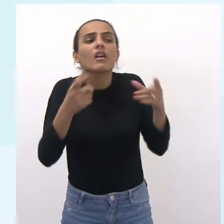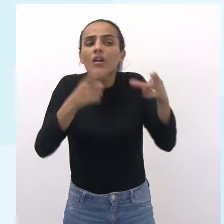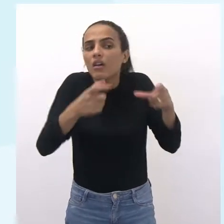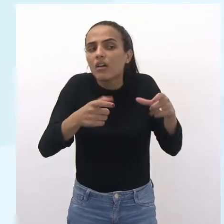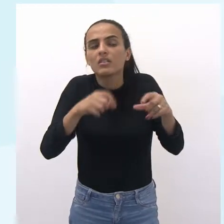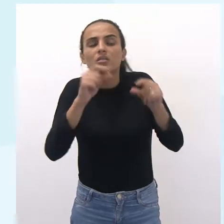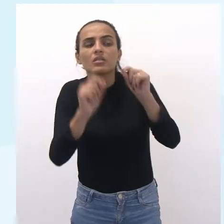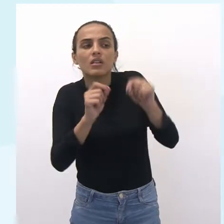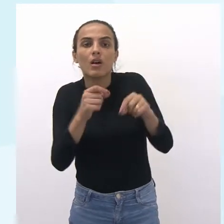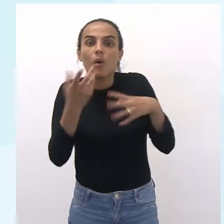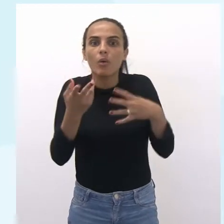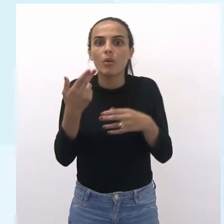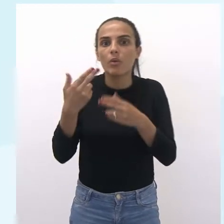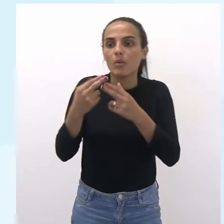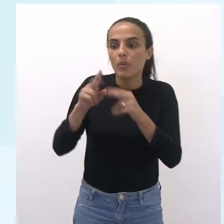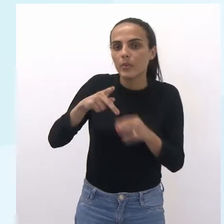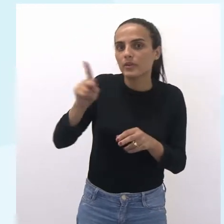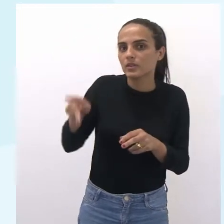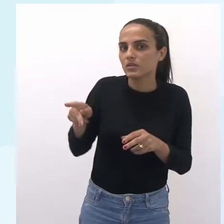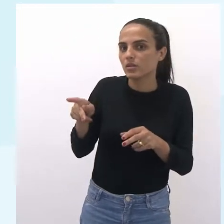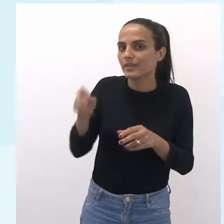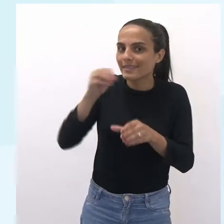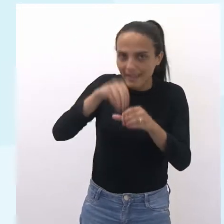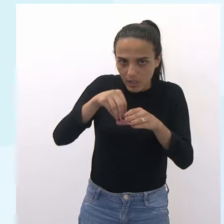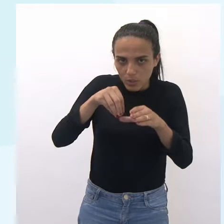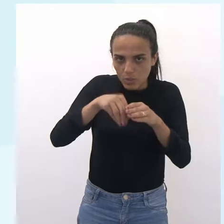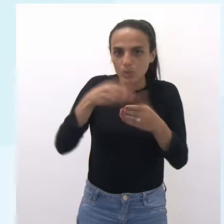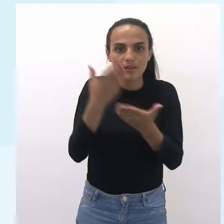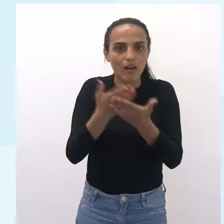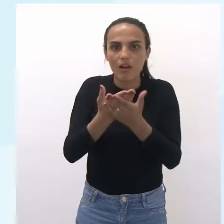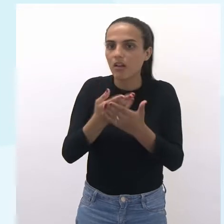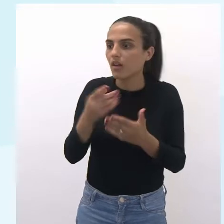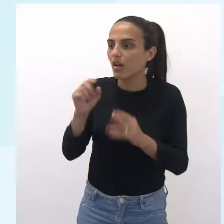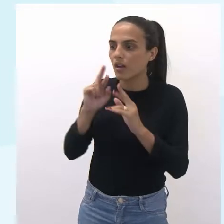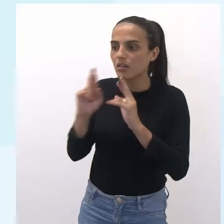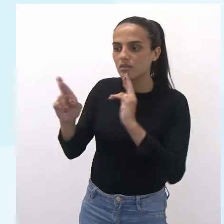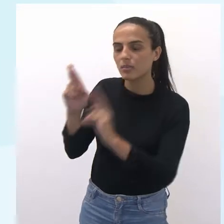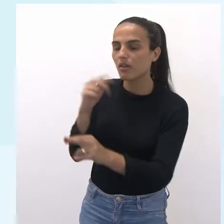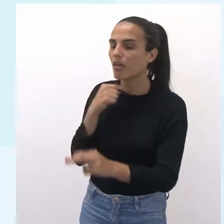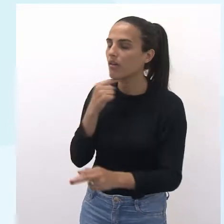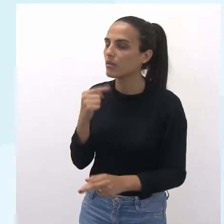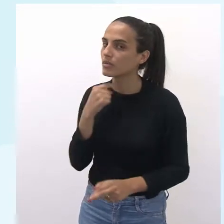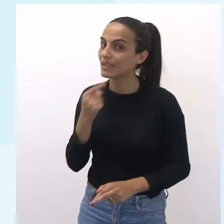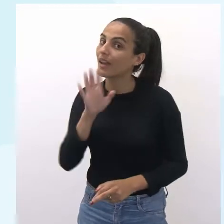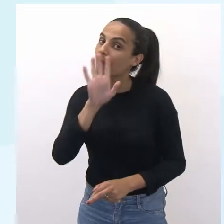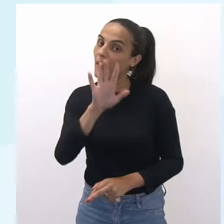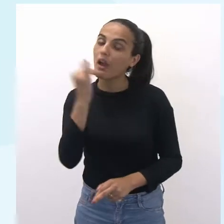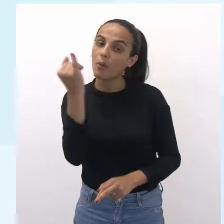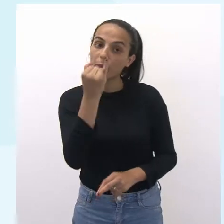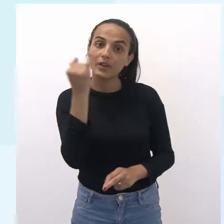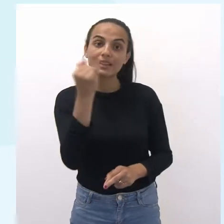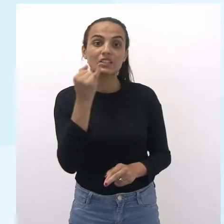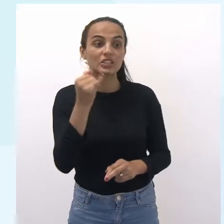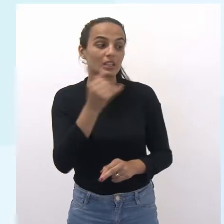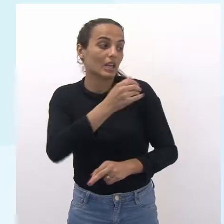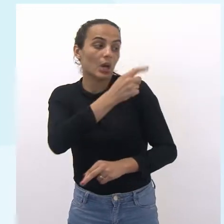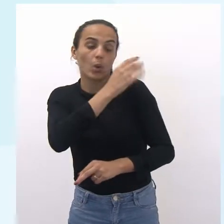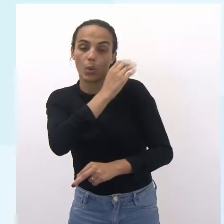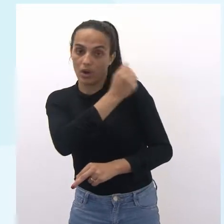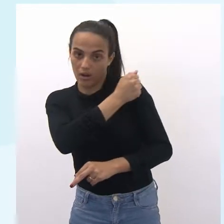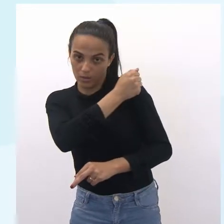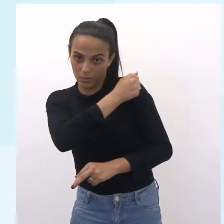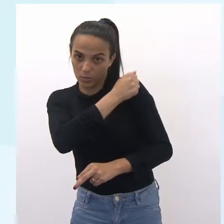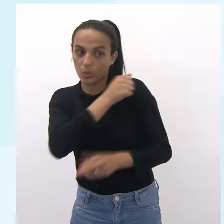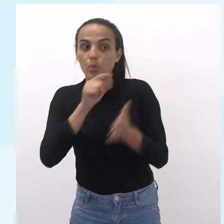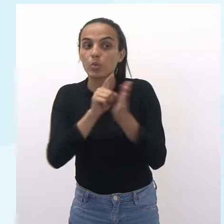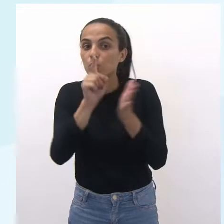consiga responder durante a aula. Então, é importante que nenhuma dúvida do estudante fique